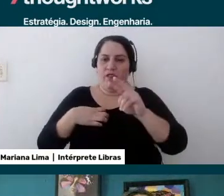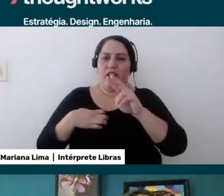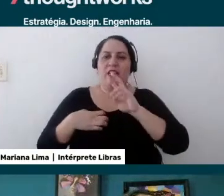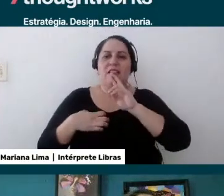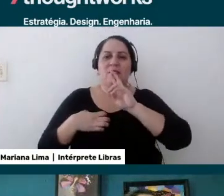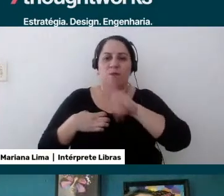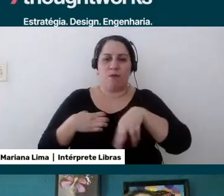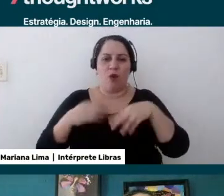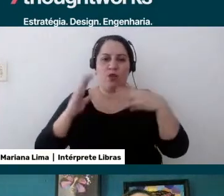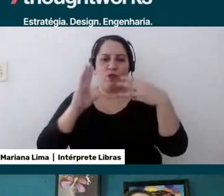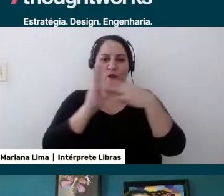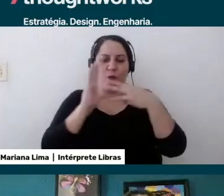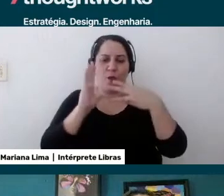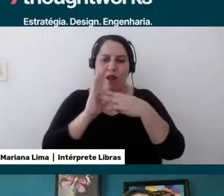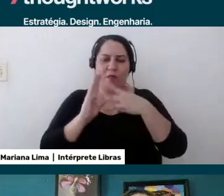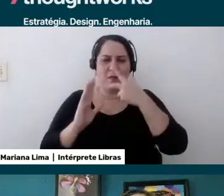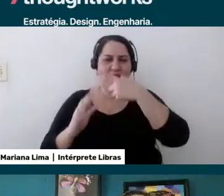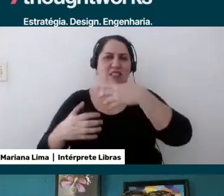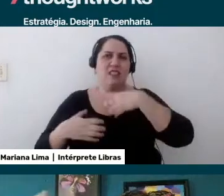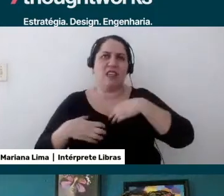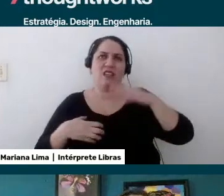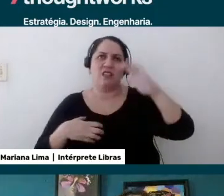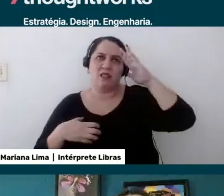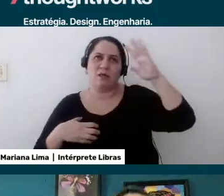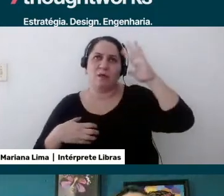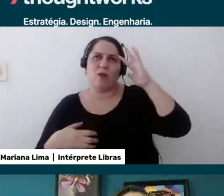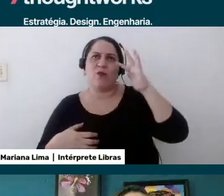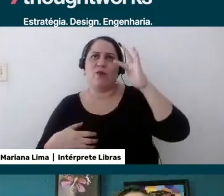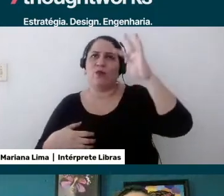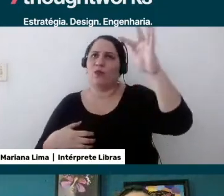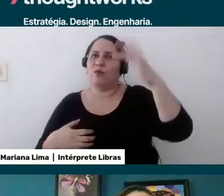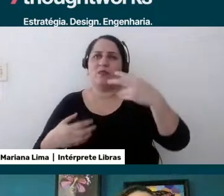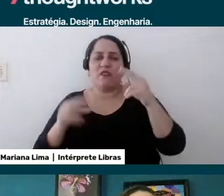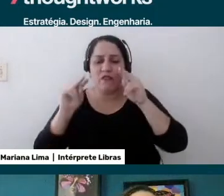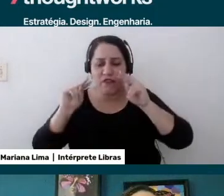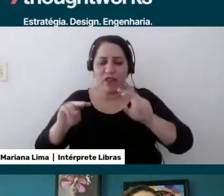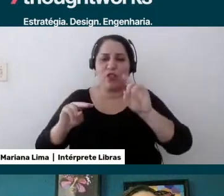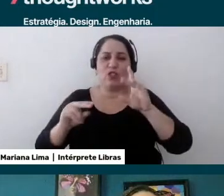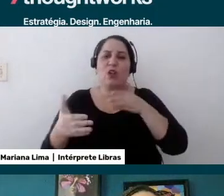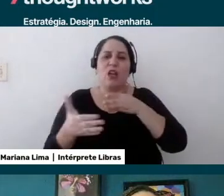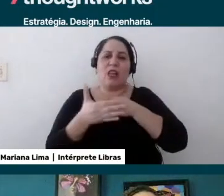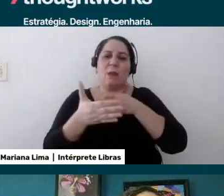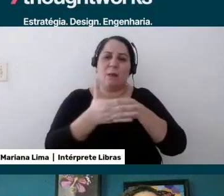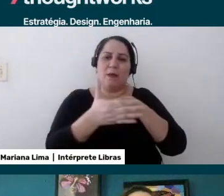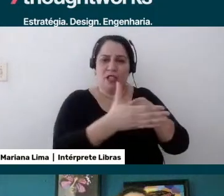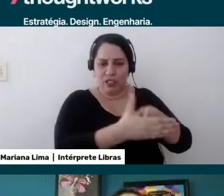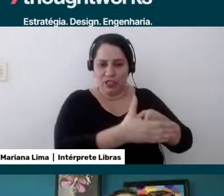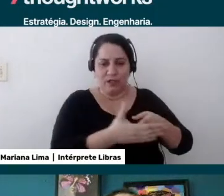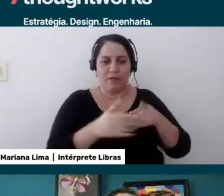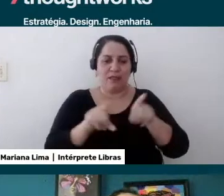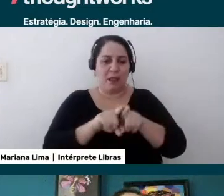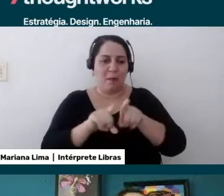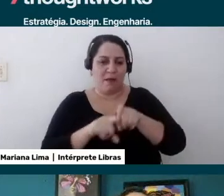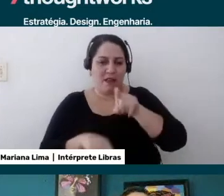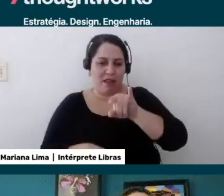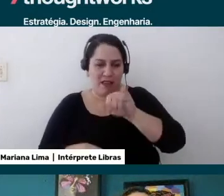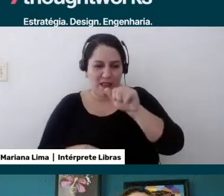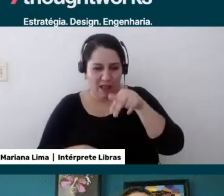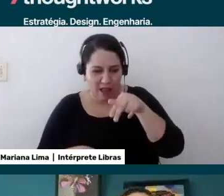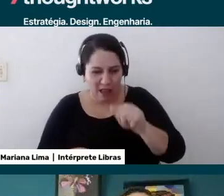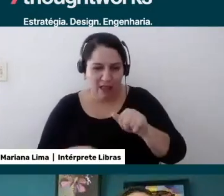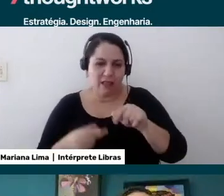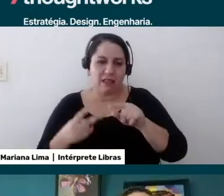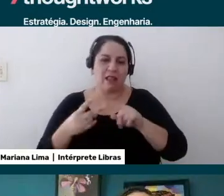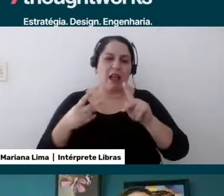esse horizonte de sonho reduzido por essas barreiras. Tem também, a Iana trouxe, e a Karen também,